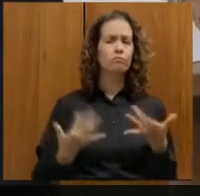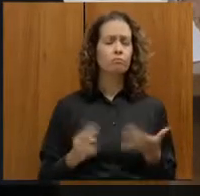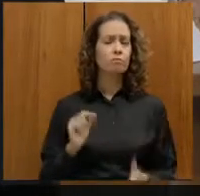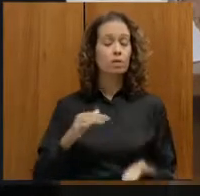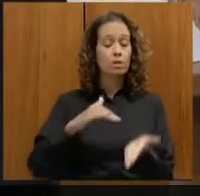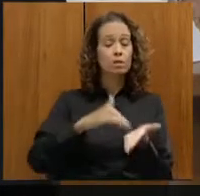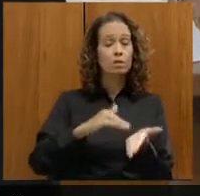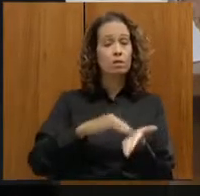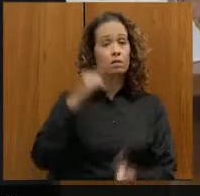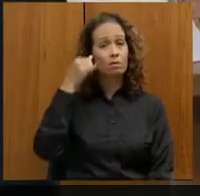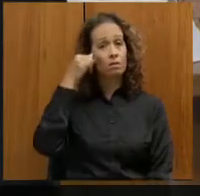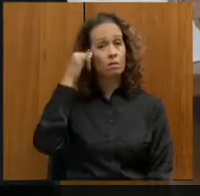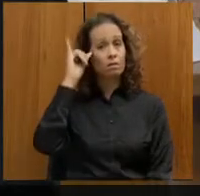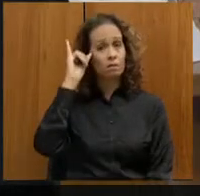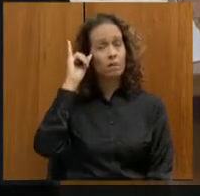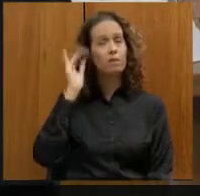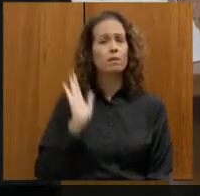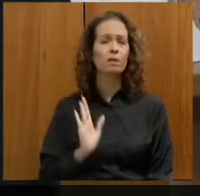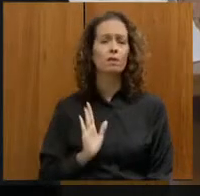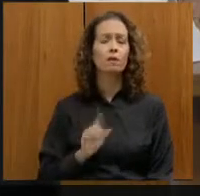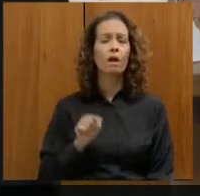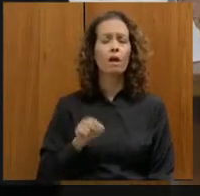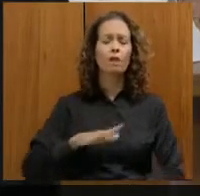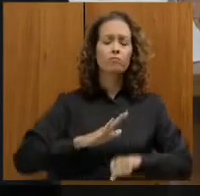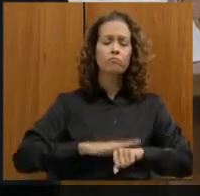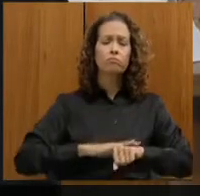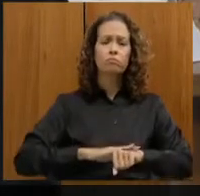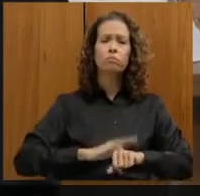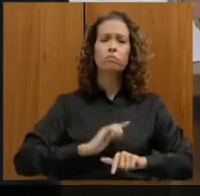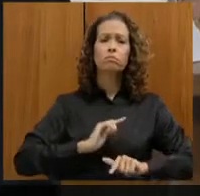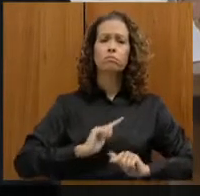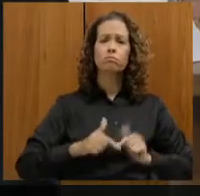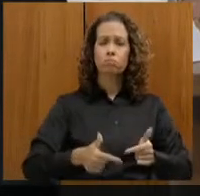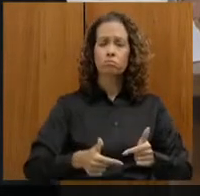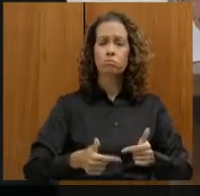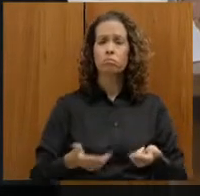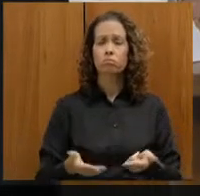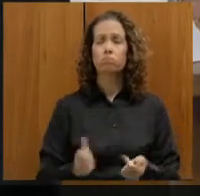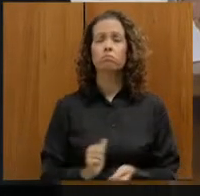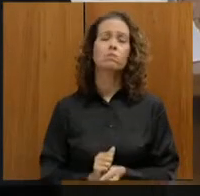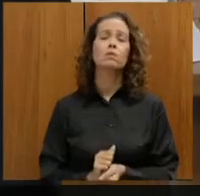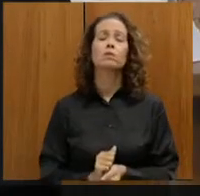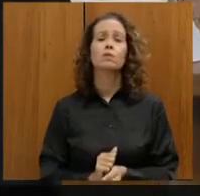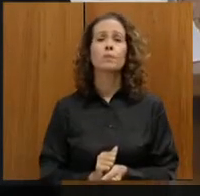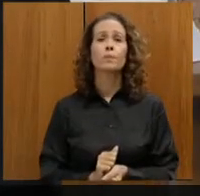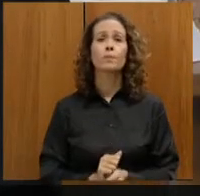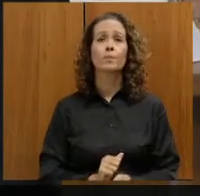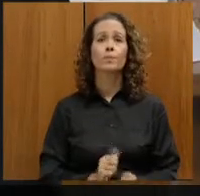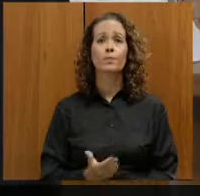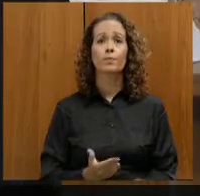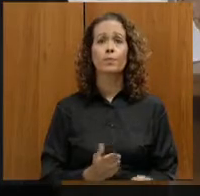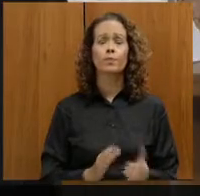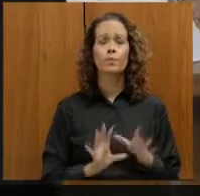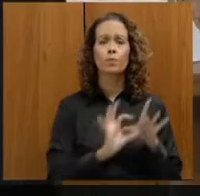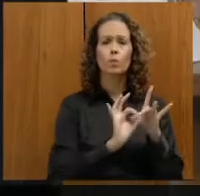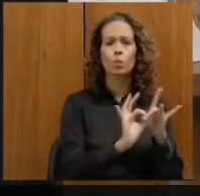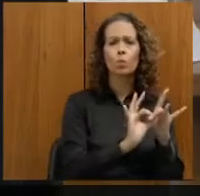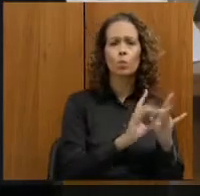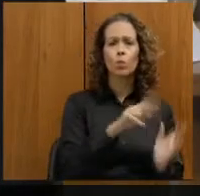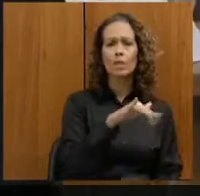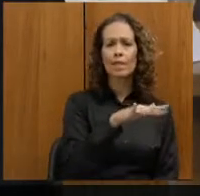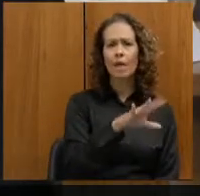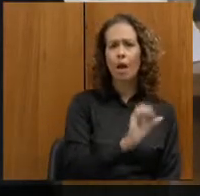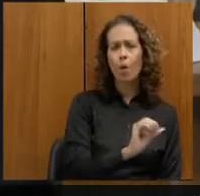a secretaria de fazenda é uma executora dos pareceres da advocacia-geral da União Nossa da União ou do Estado desculpa